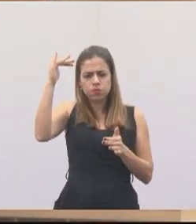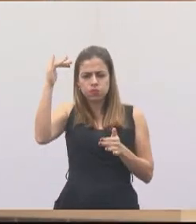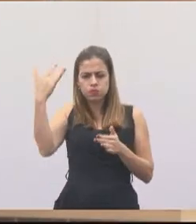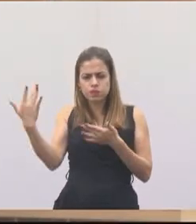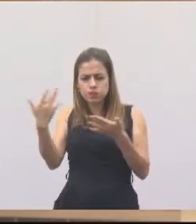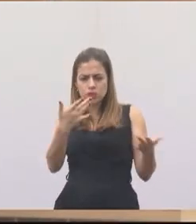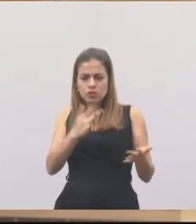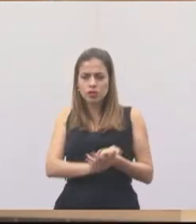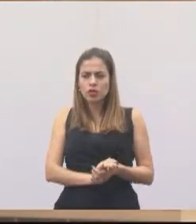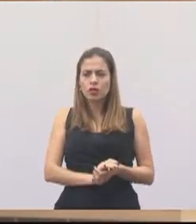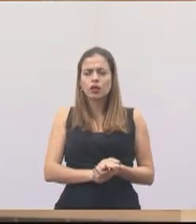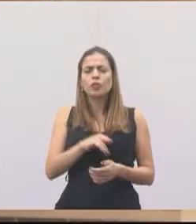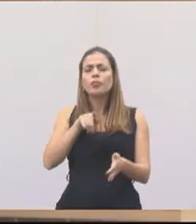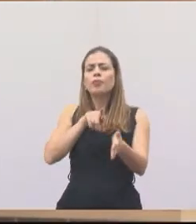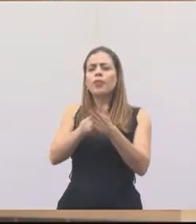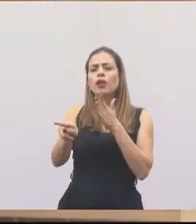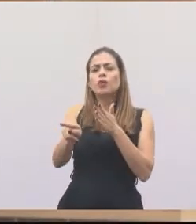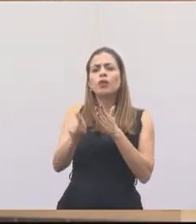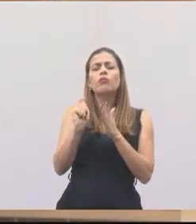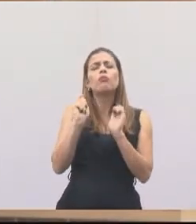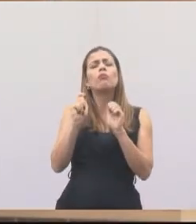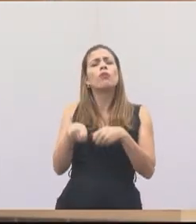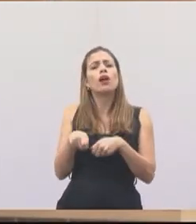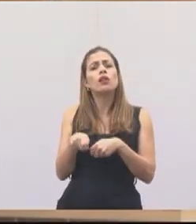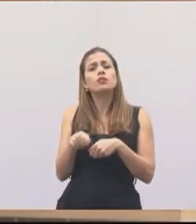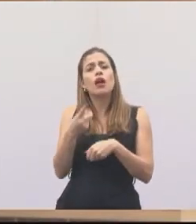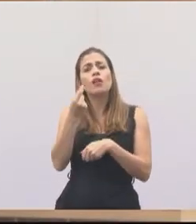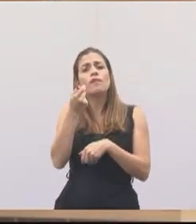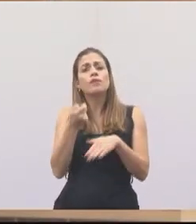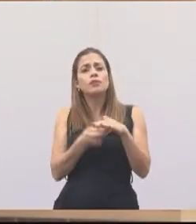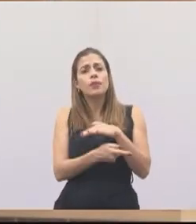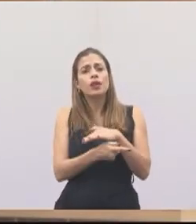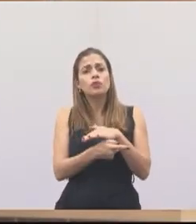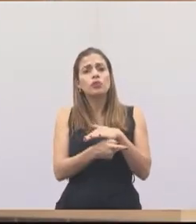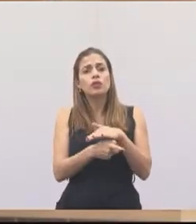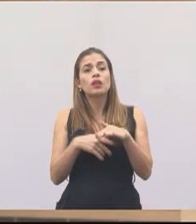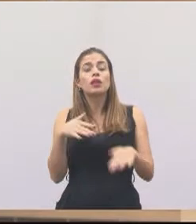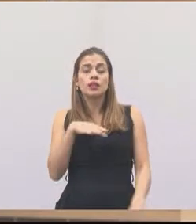pergunto, qual é a capacidade de investimento do município?